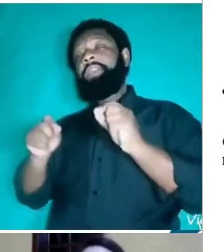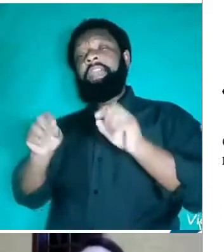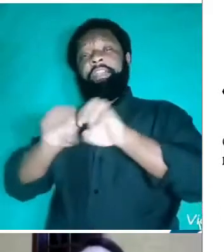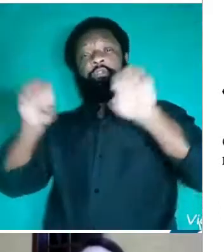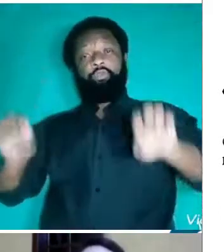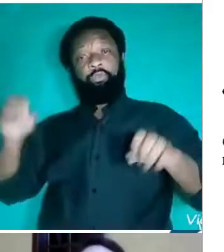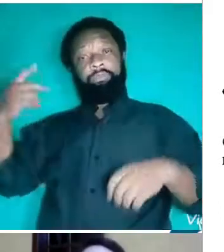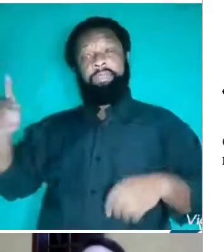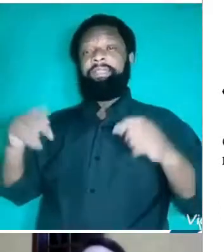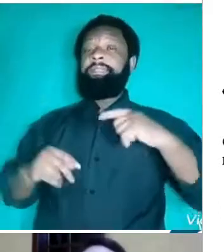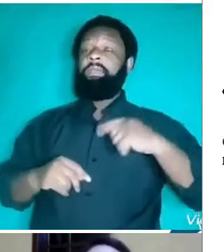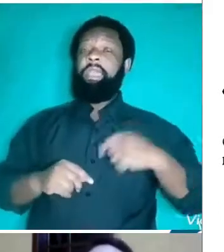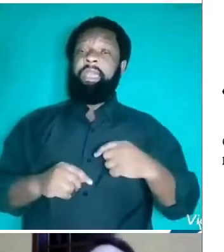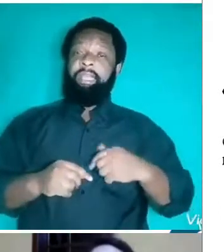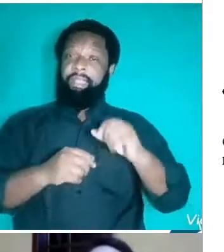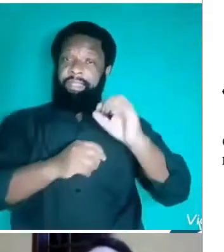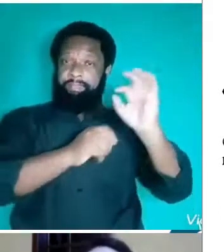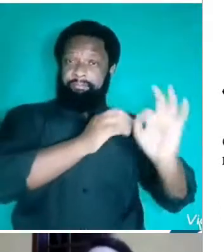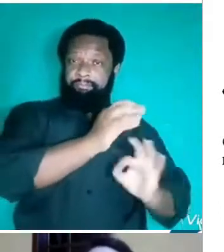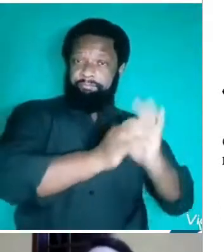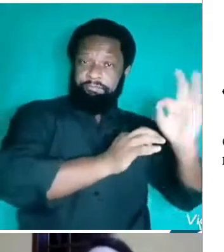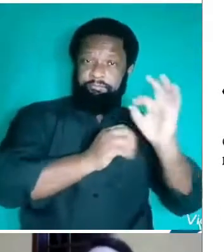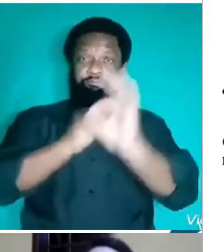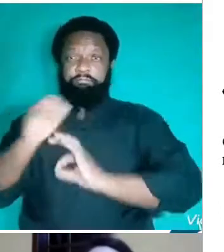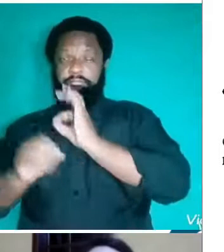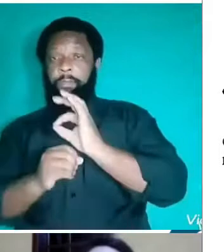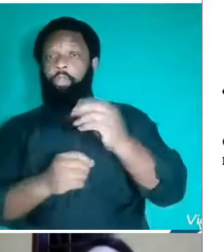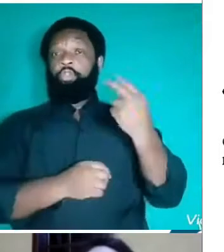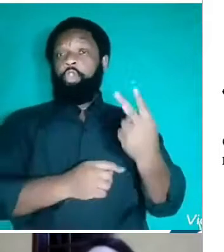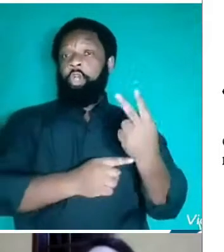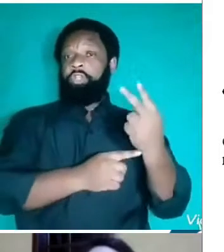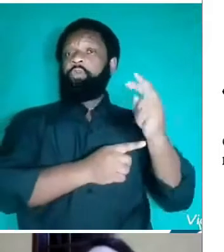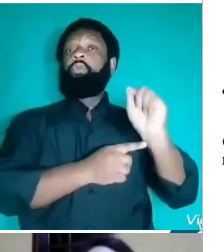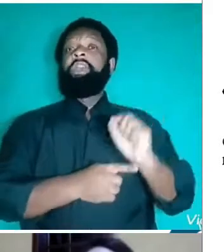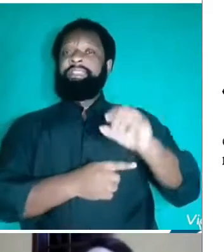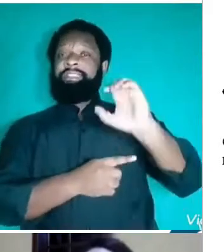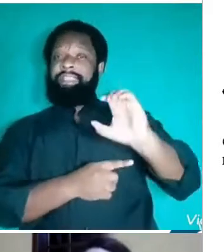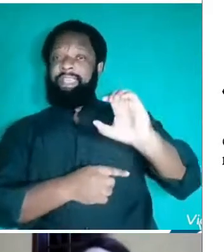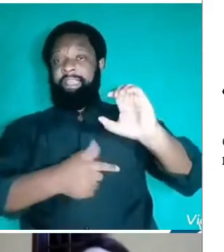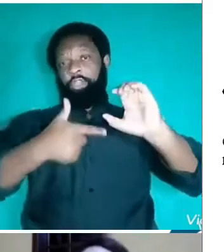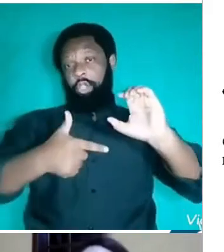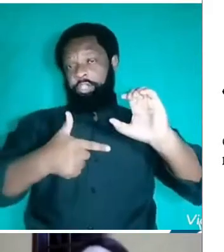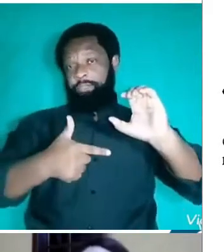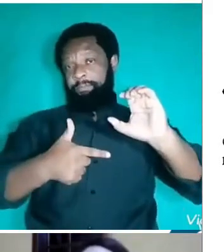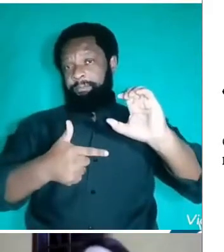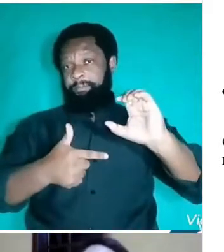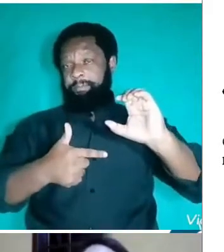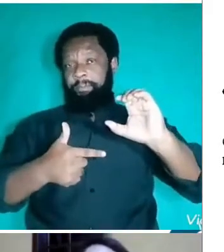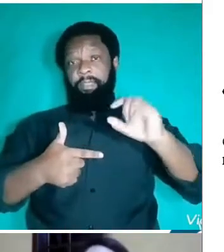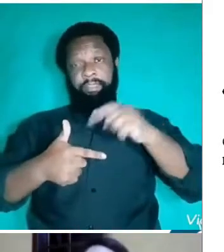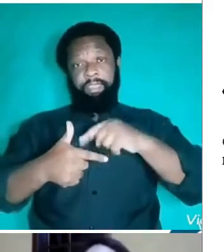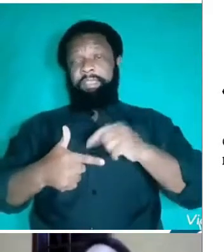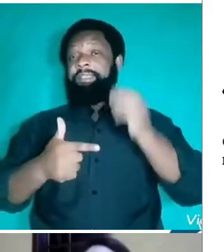do ácido acético, nós temos 2 átomos de carbono, então C2. A gente coloca um índice